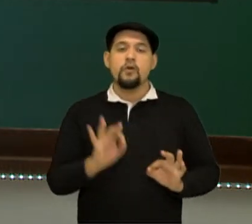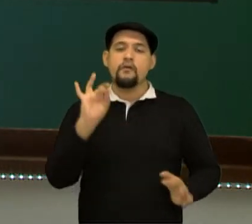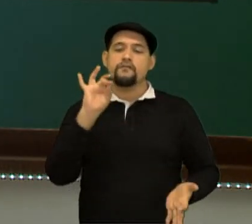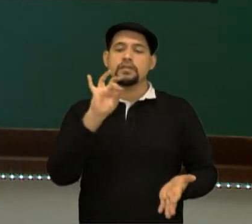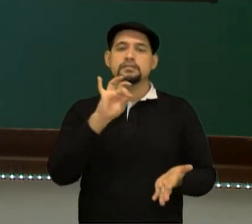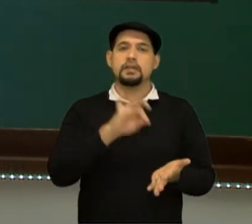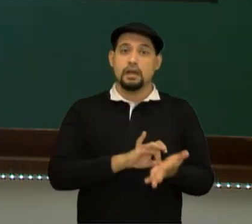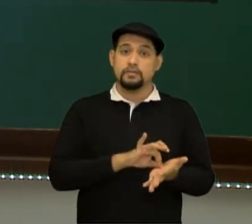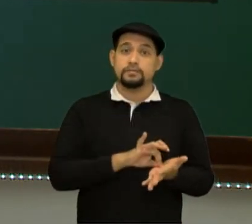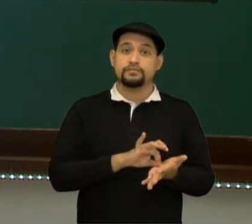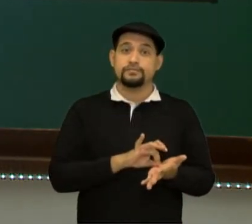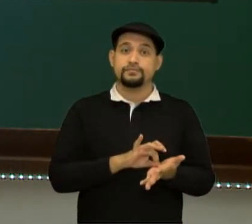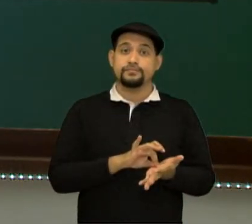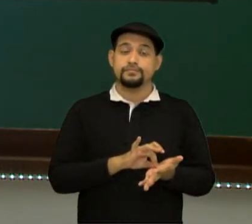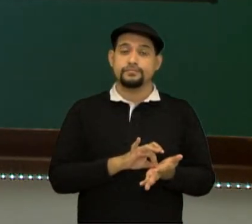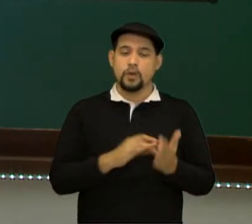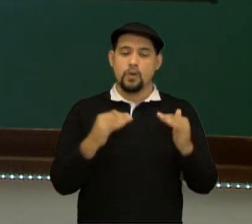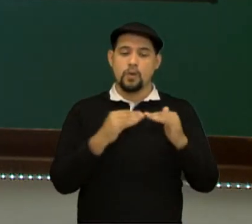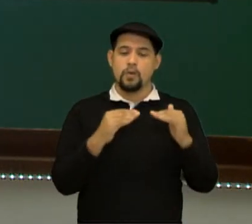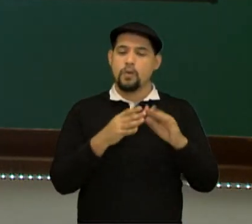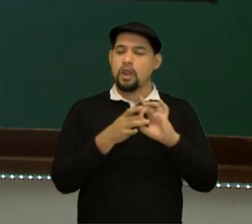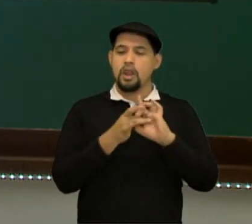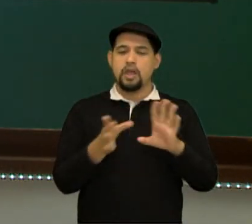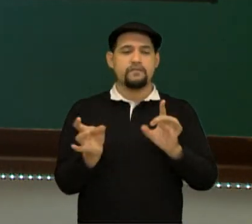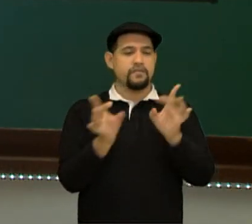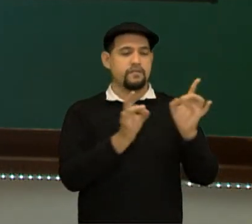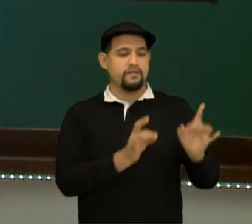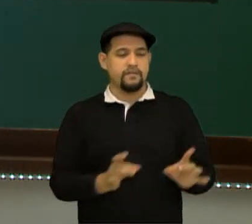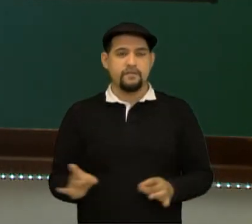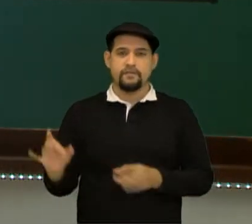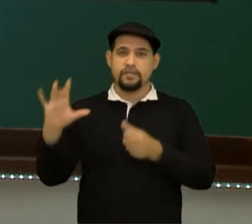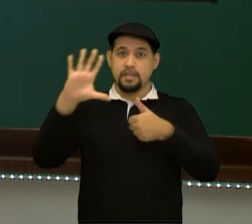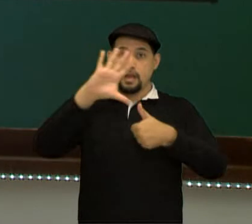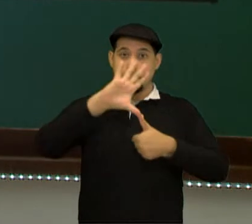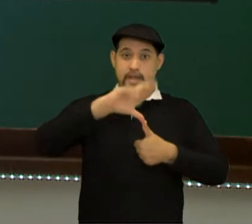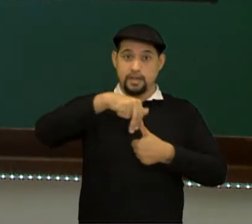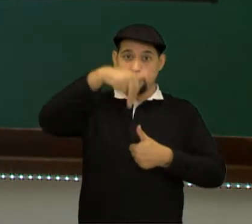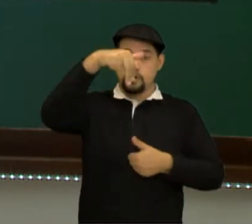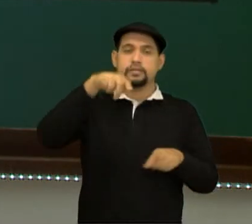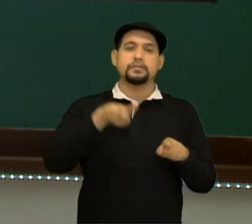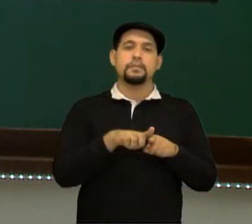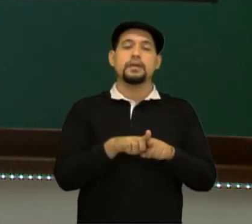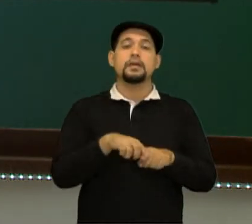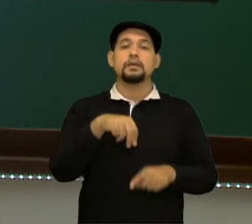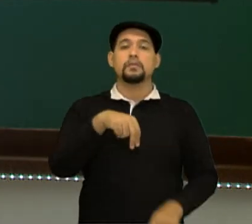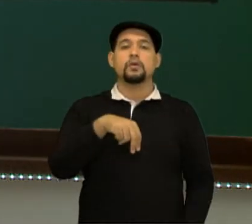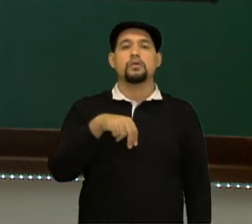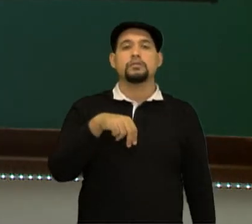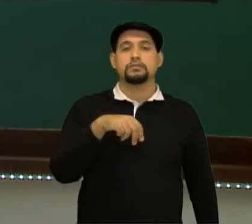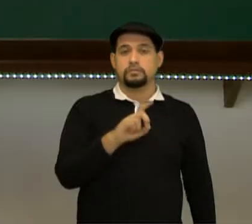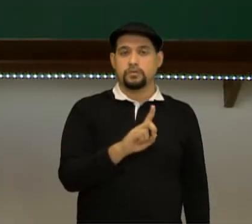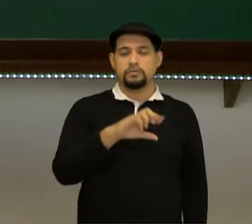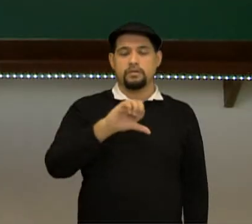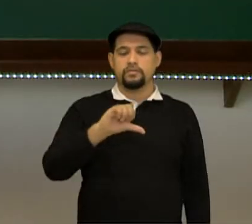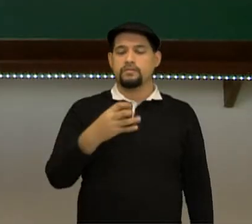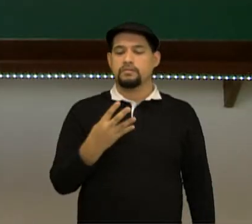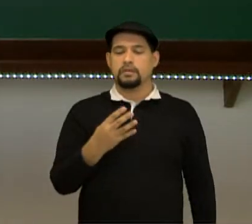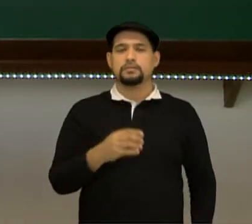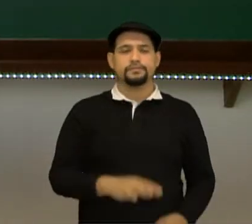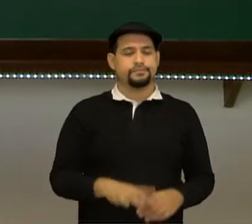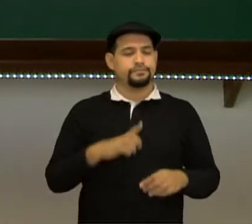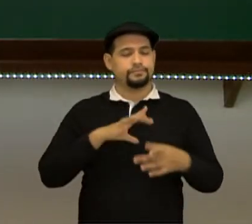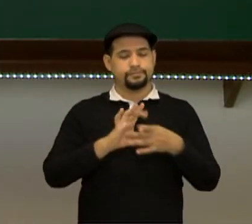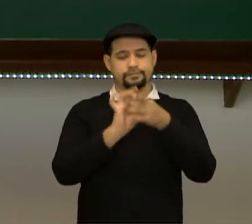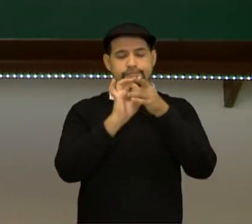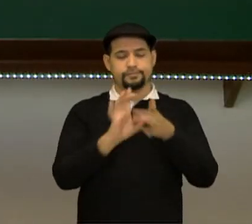oficial como um acordo de livre comércio da América parte Norte em 1994 estabelece